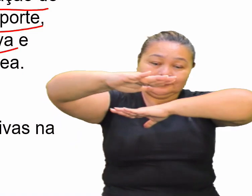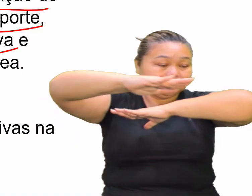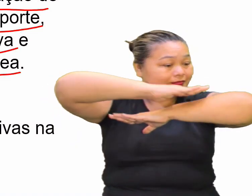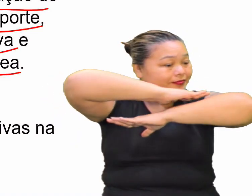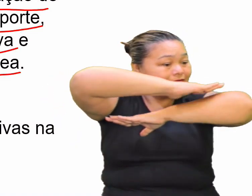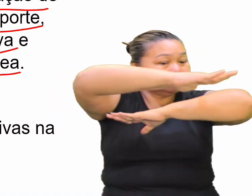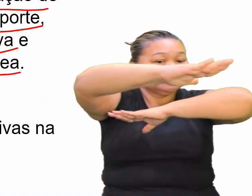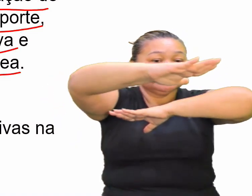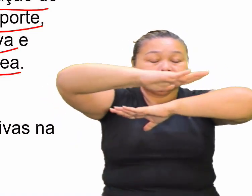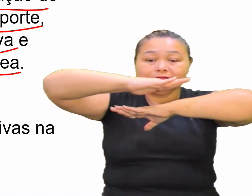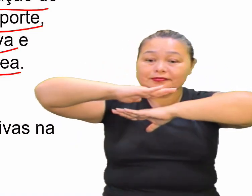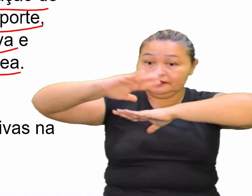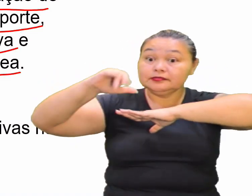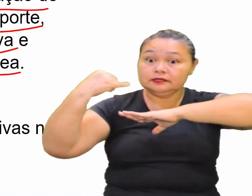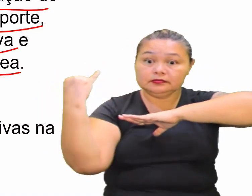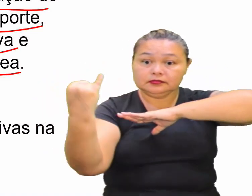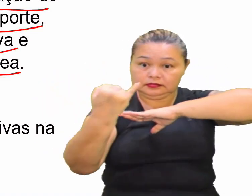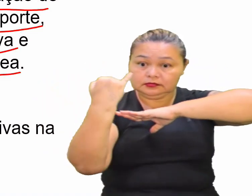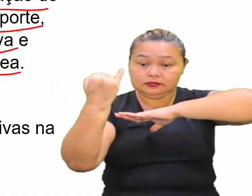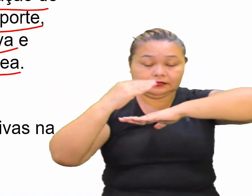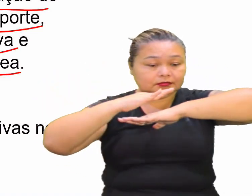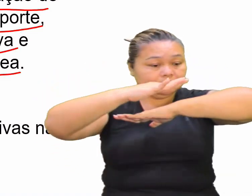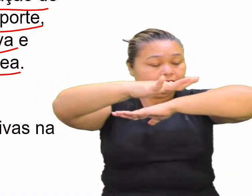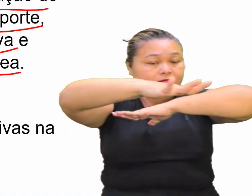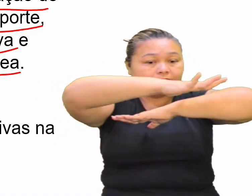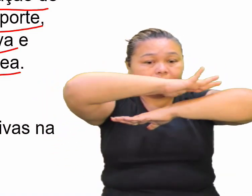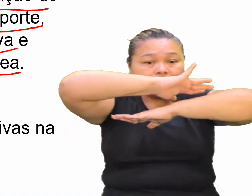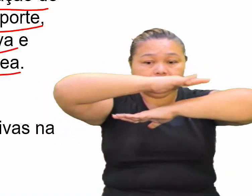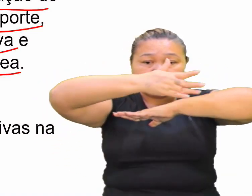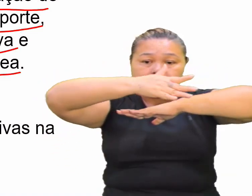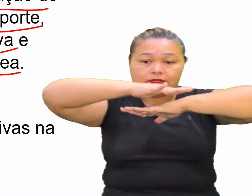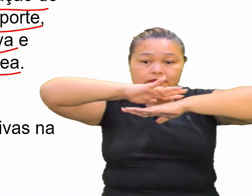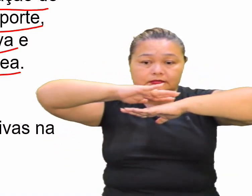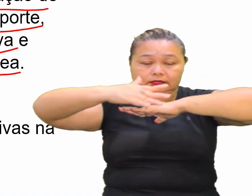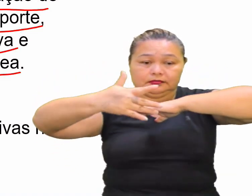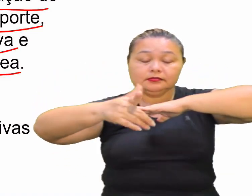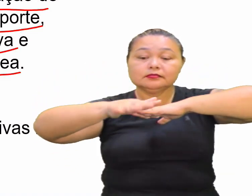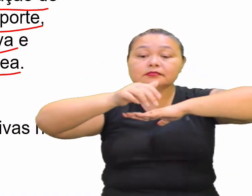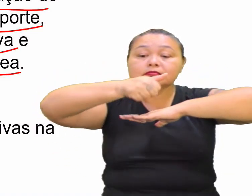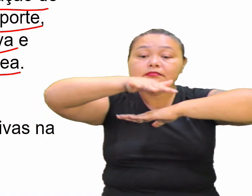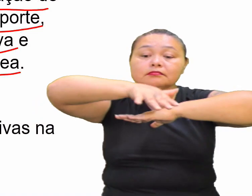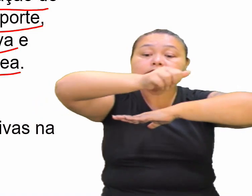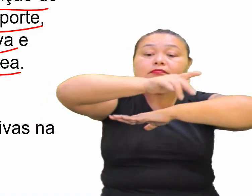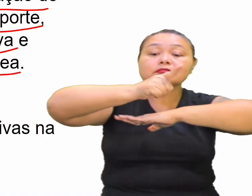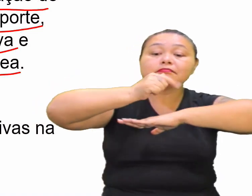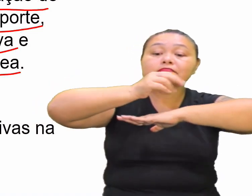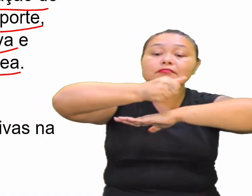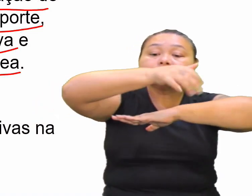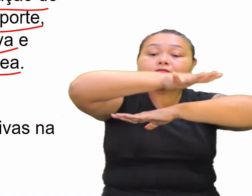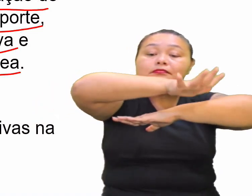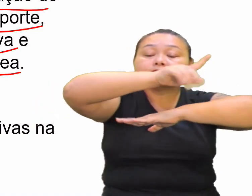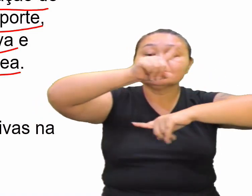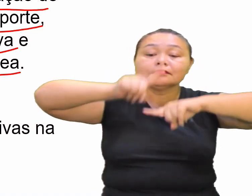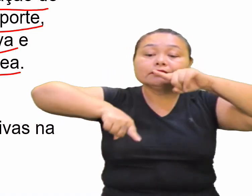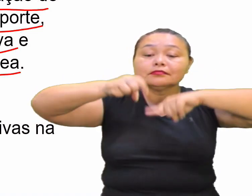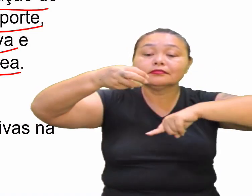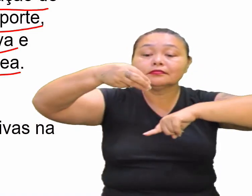do solo, a gente sabe o quão importante é essa cobertura, o sombreamento, a retenção de água, retenção de minerais. Por